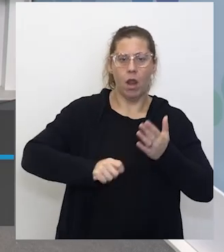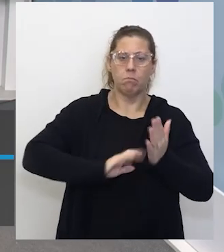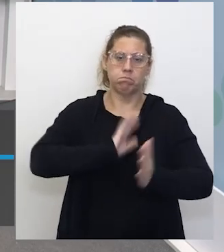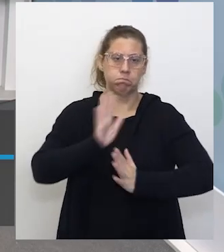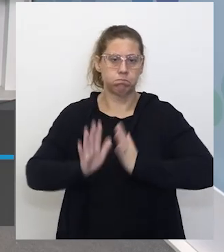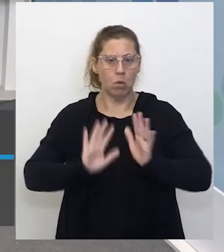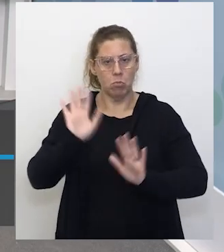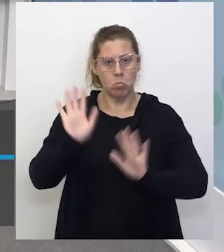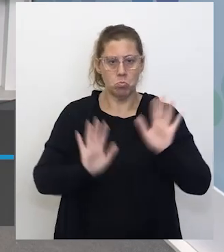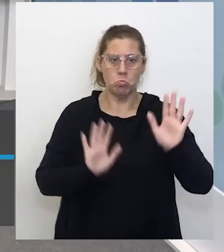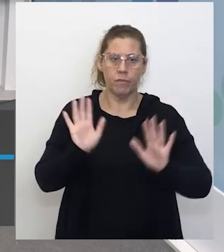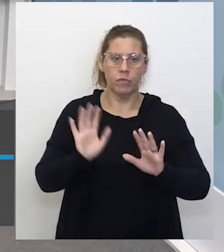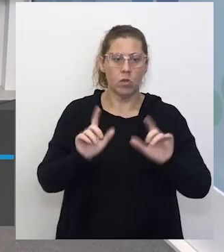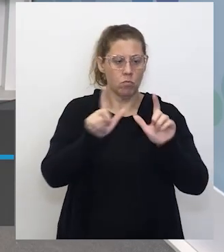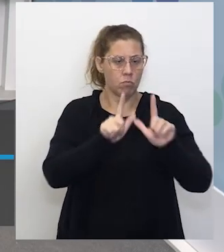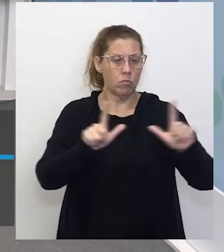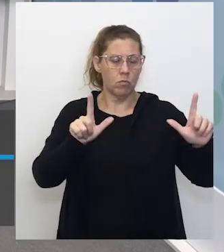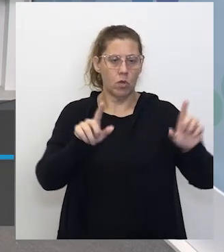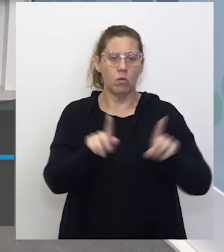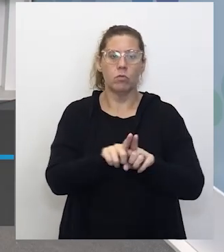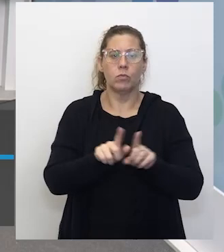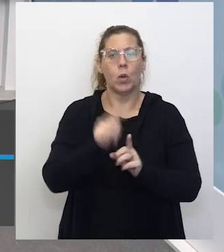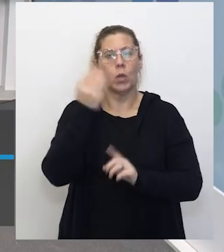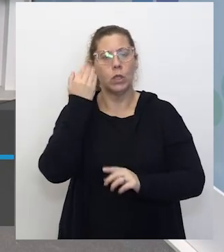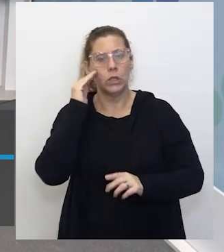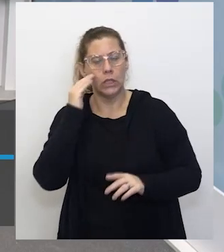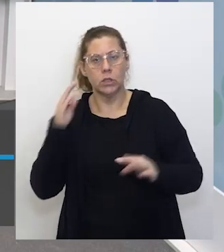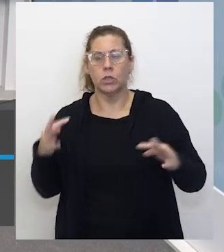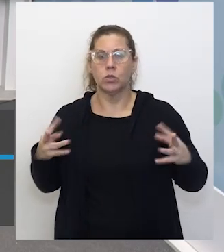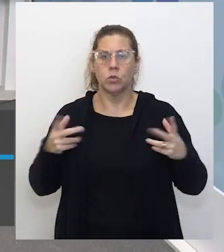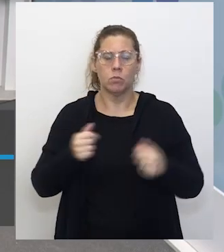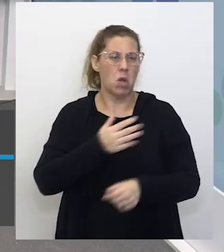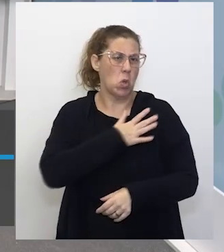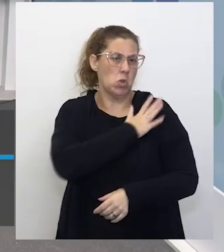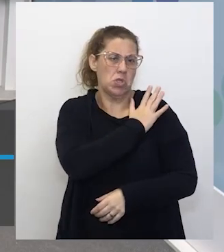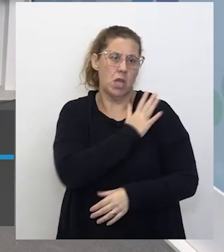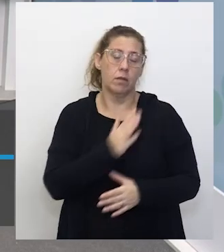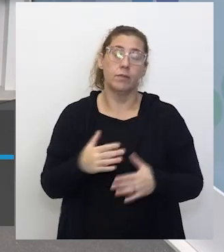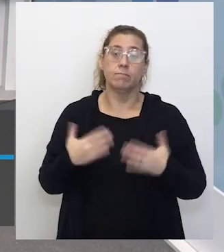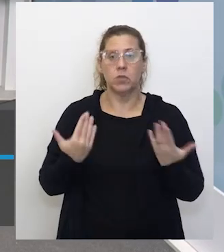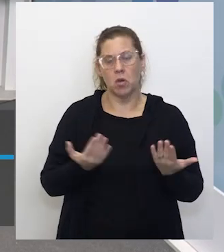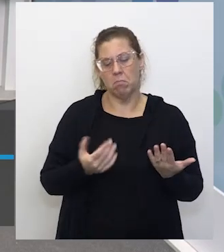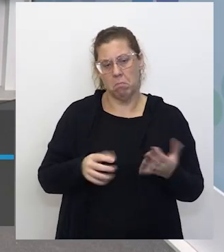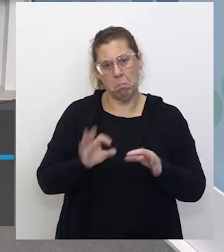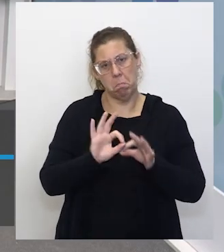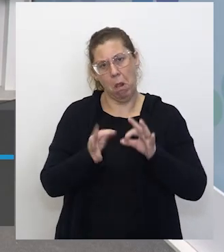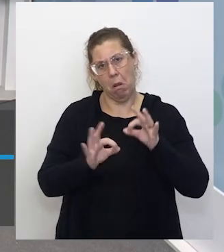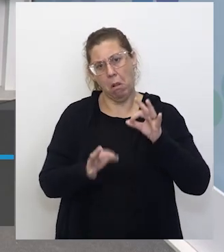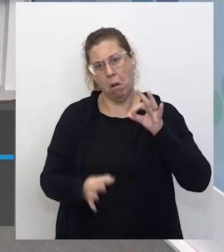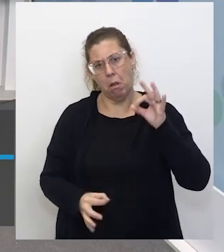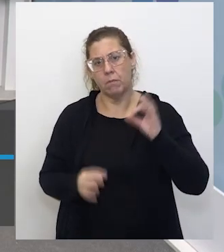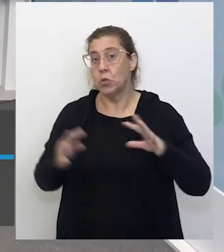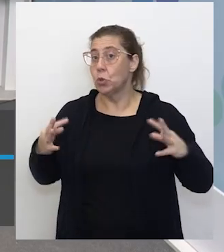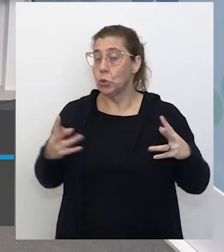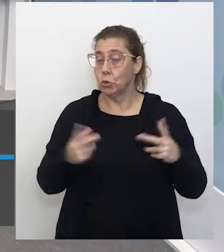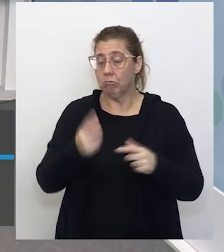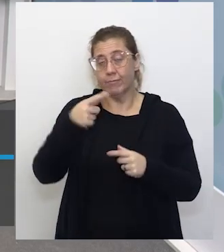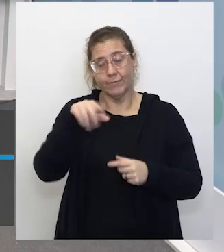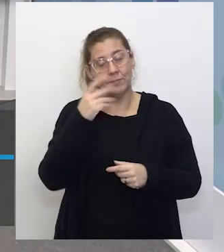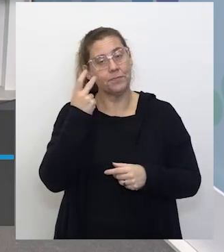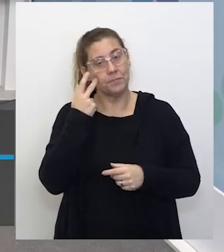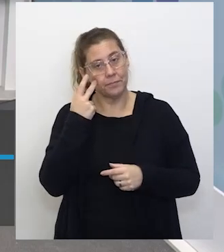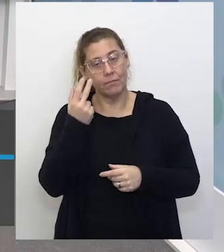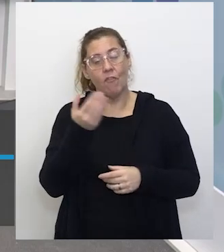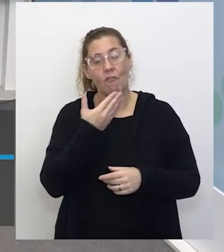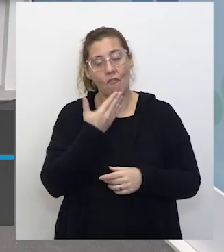imagens, né? Falaram sobre a compreensão mútua, preconceitos, então bastante coisa. É sobre tudo isso que nós vamos